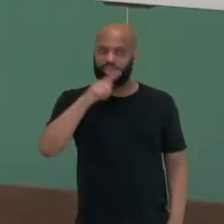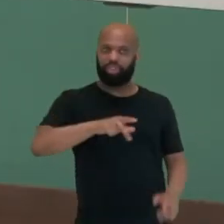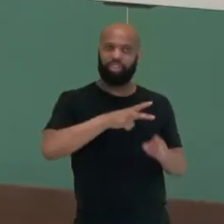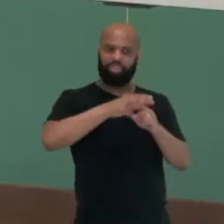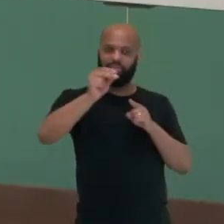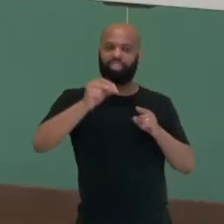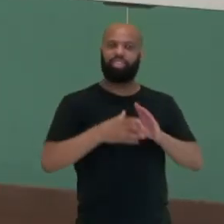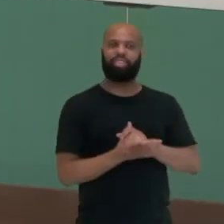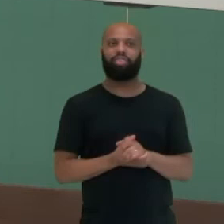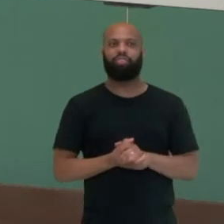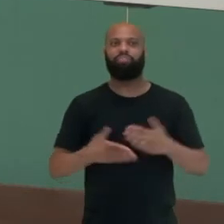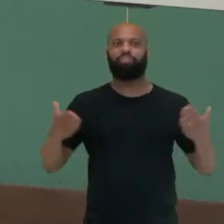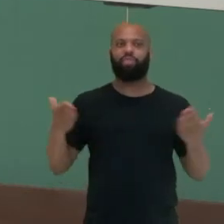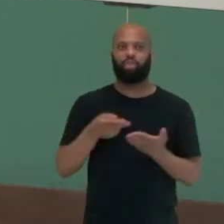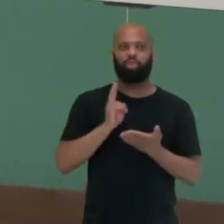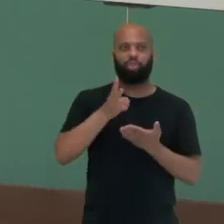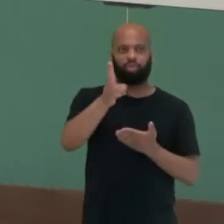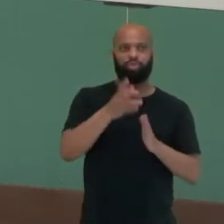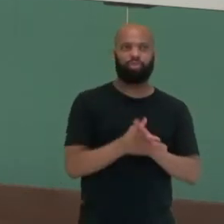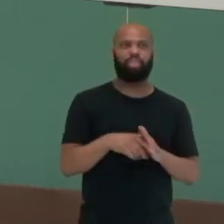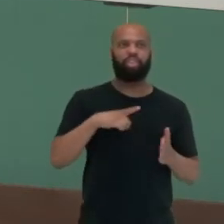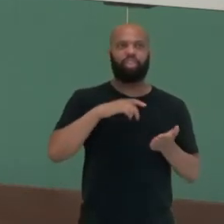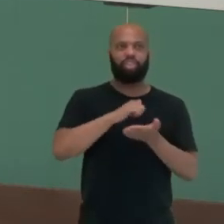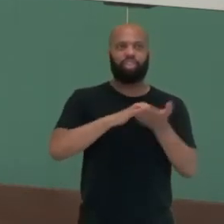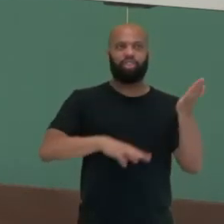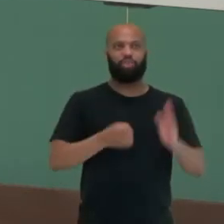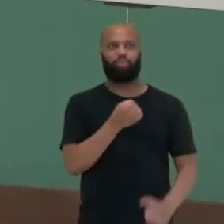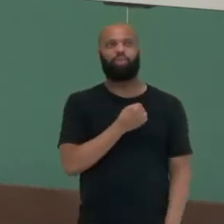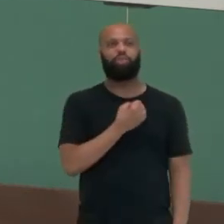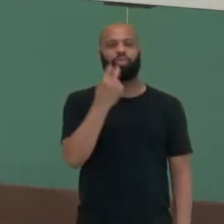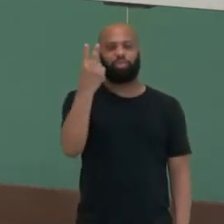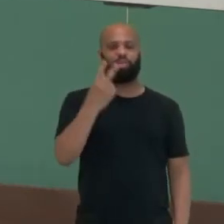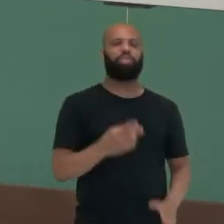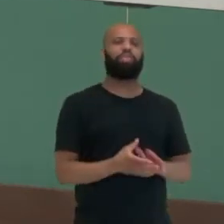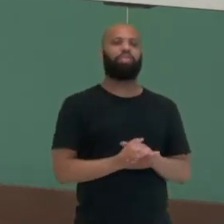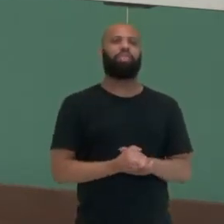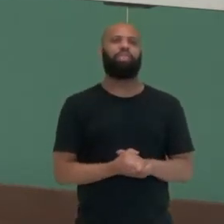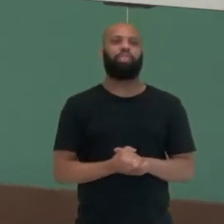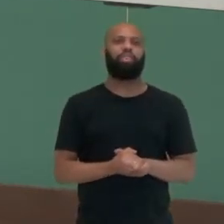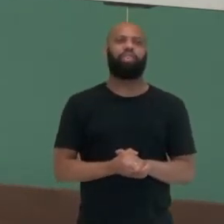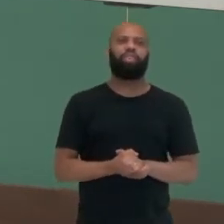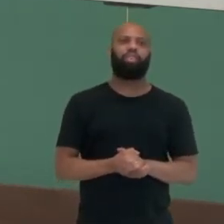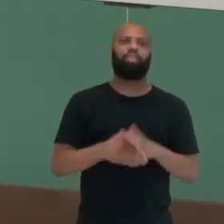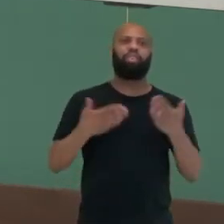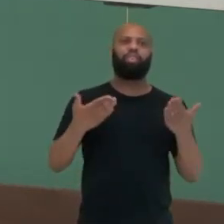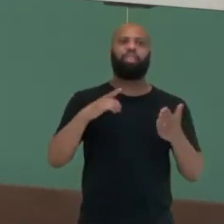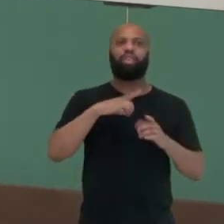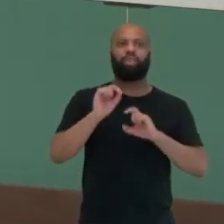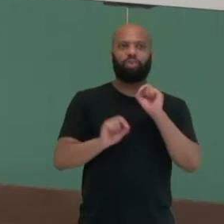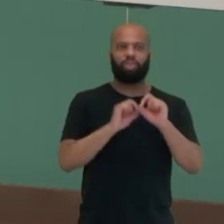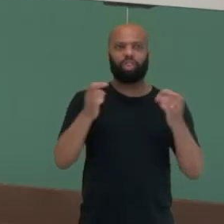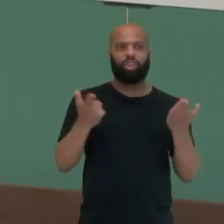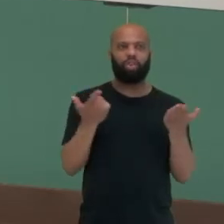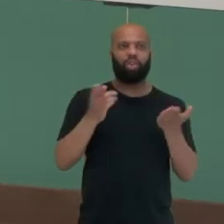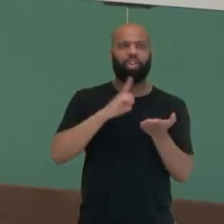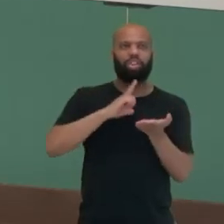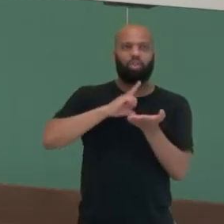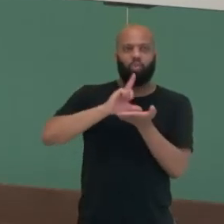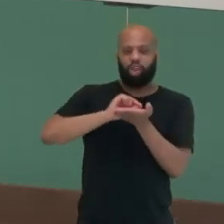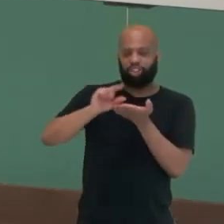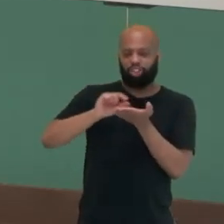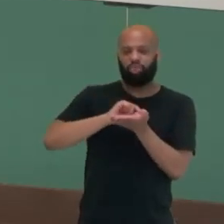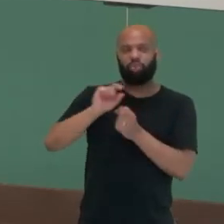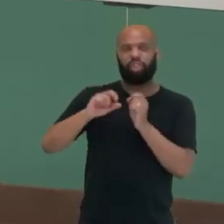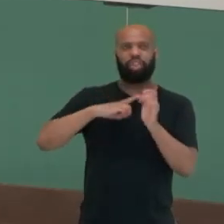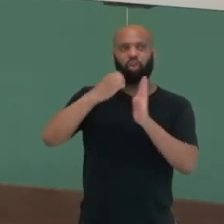ótimo. Continuando, o exercício número 2. Então aqui tem um artigo, ó, luta